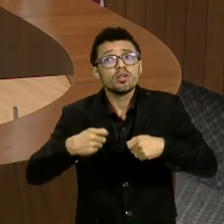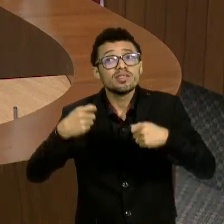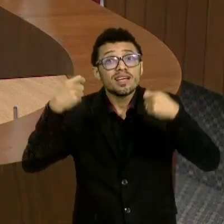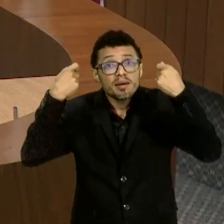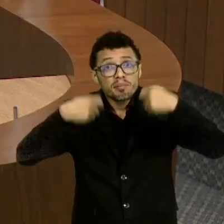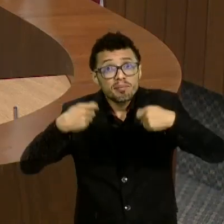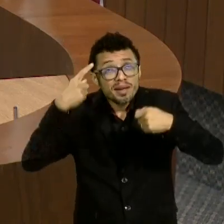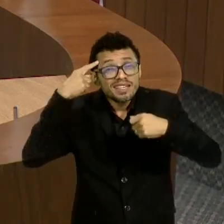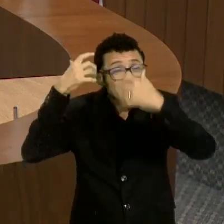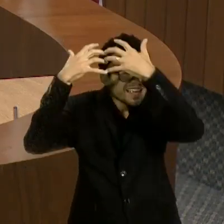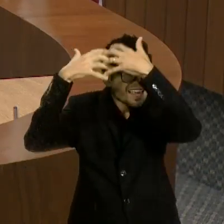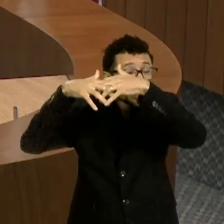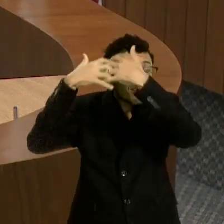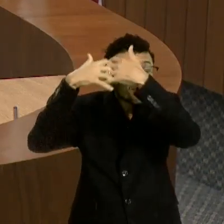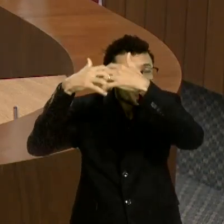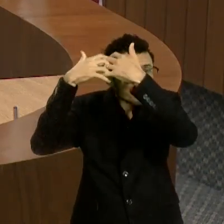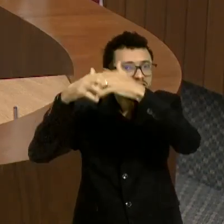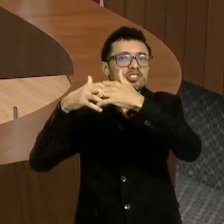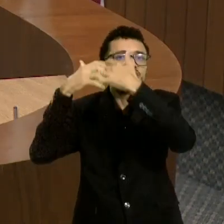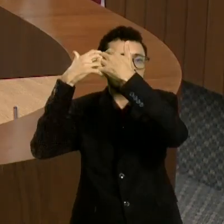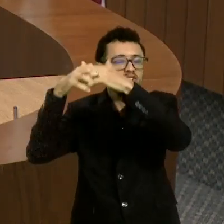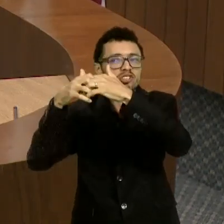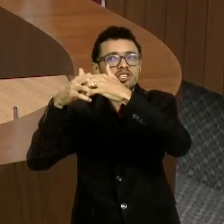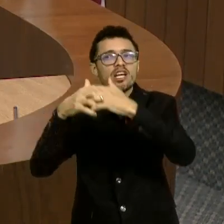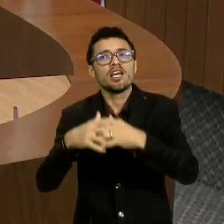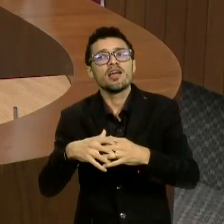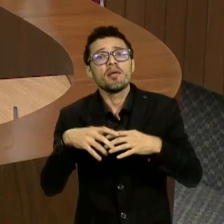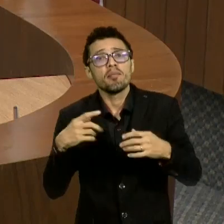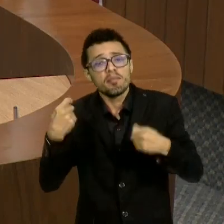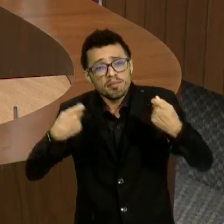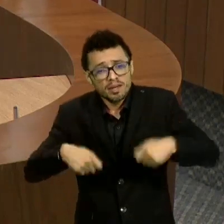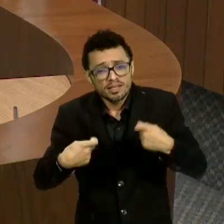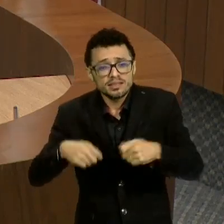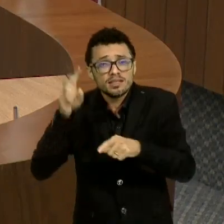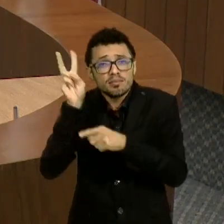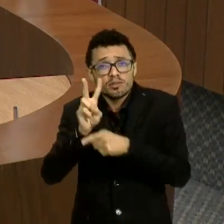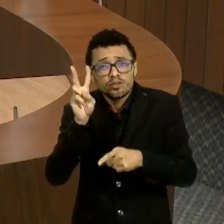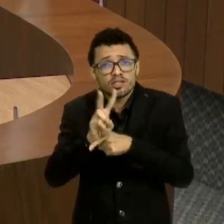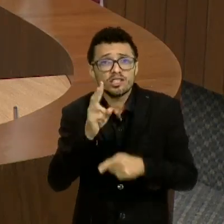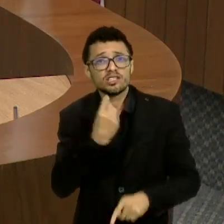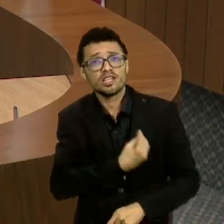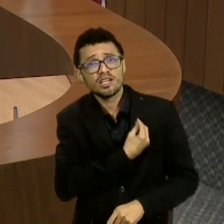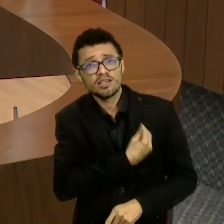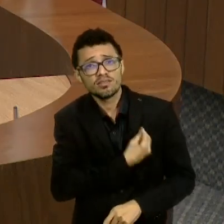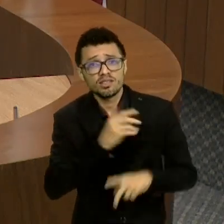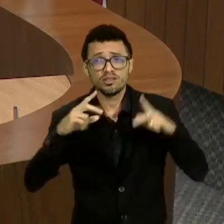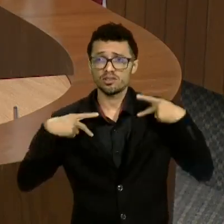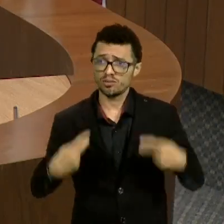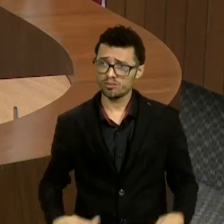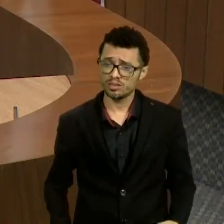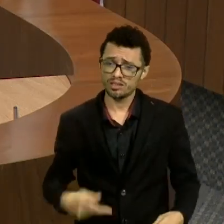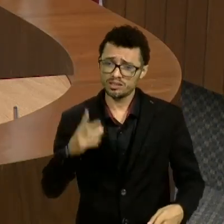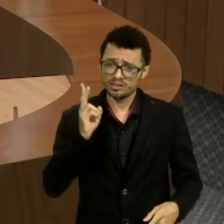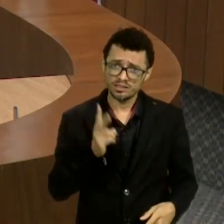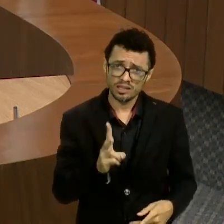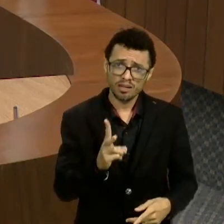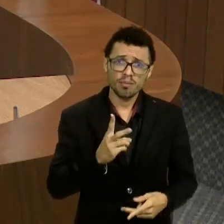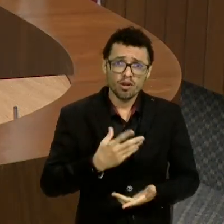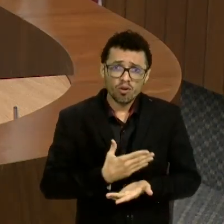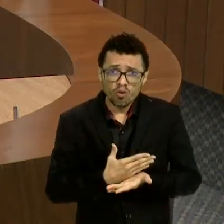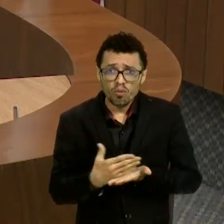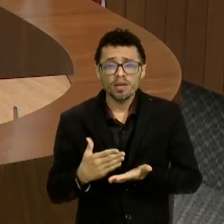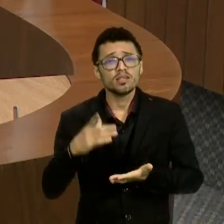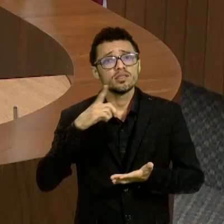que apontam para necessidade de proteger a vida humana desde o seu início garantido assim a dignidade e os direitos de